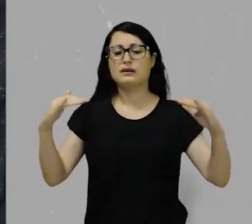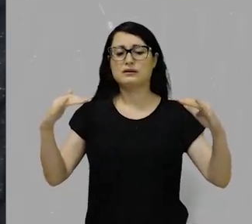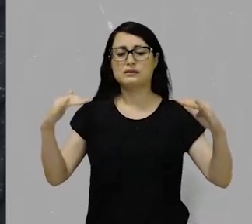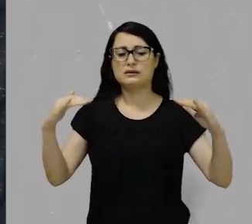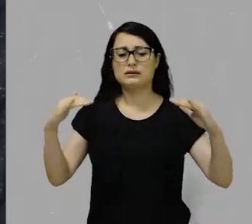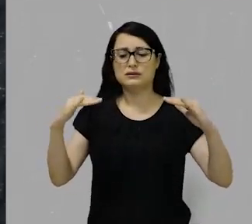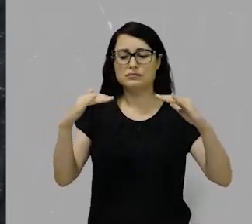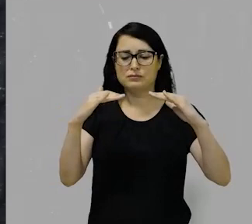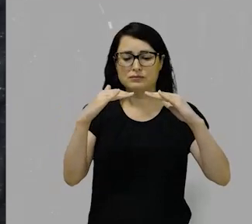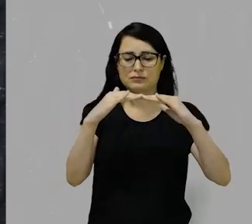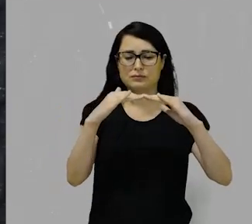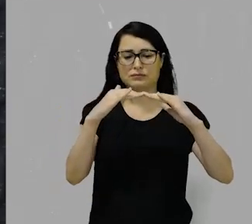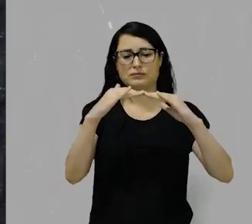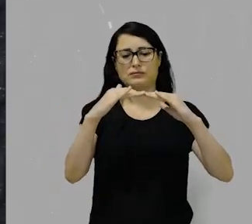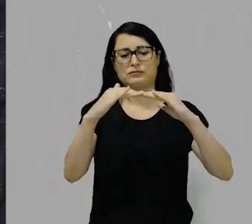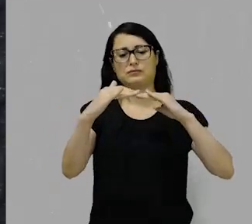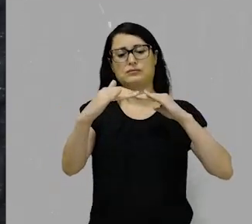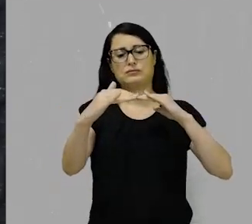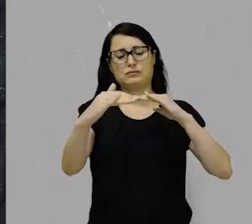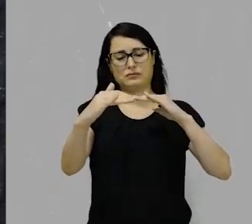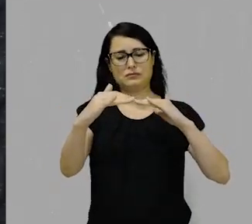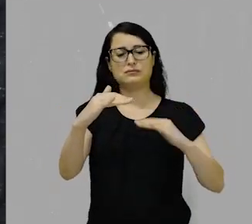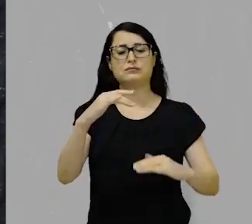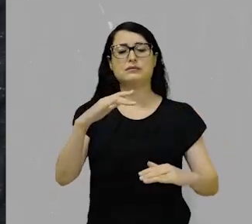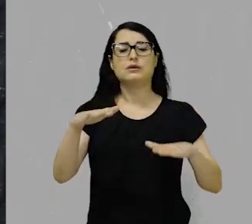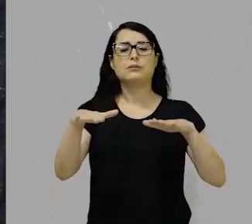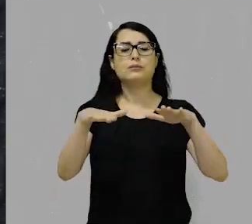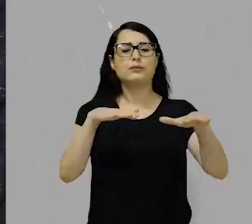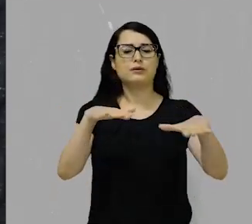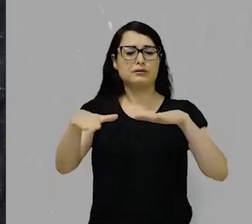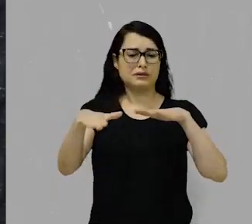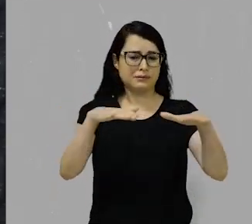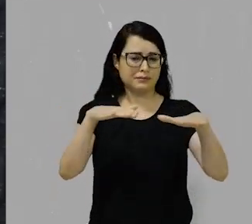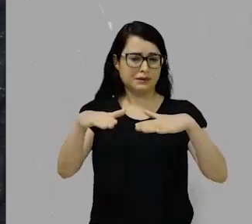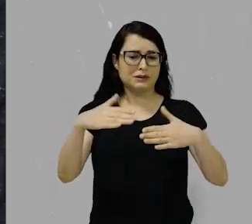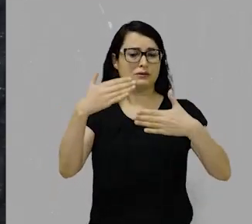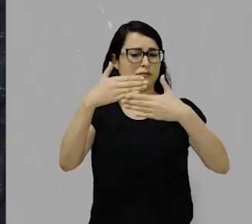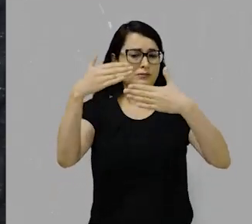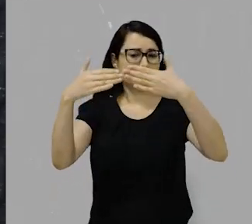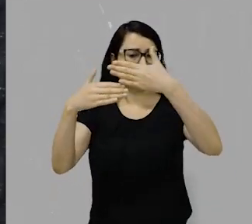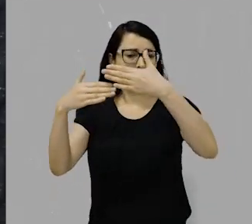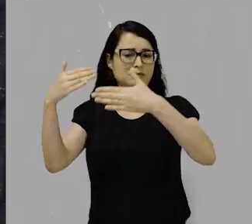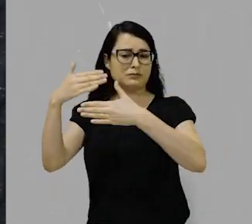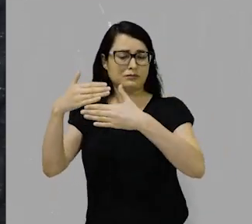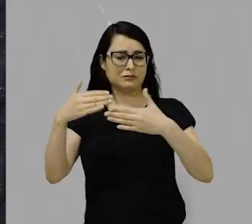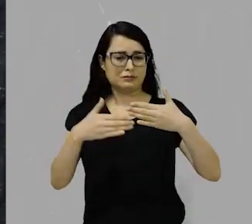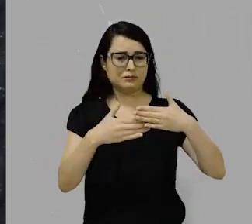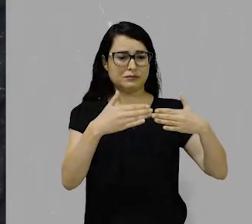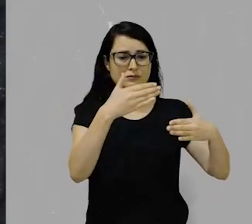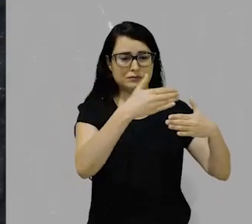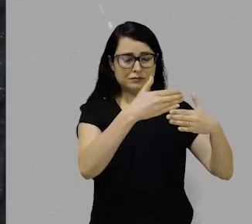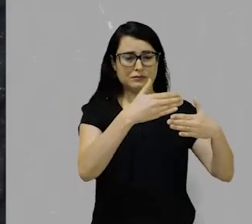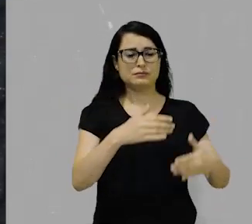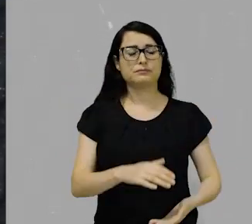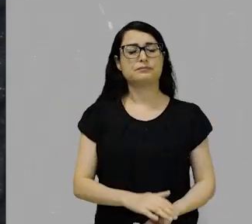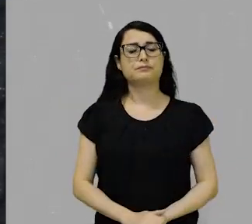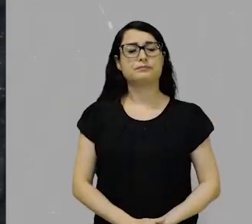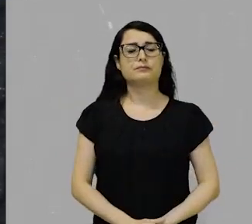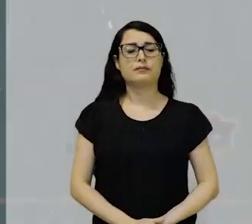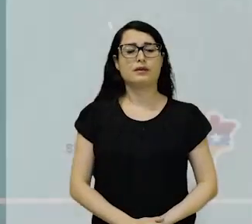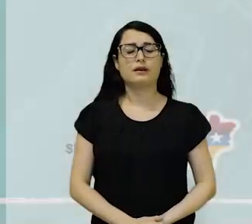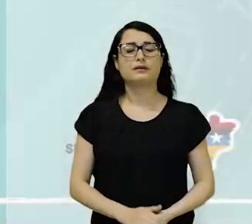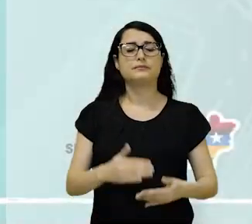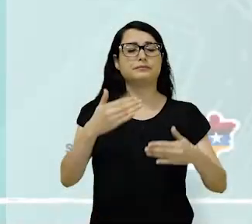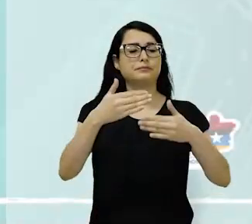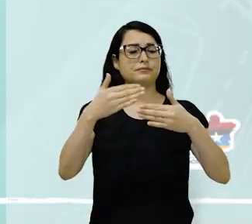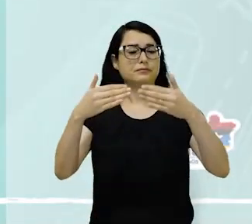vão deslizar entre si. Isso vai representar o movimento da placa tectônica, tá? E as placas, elas podem